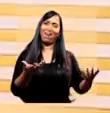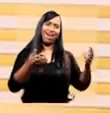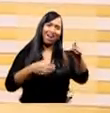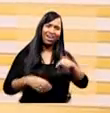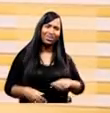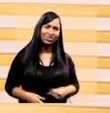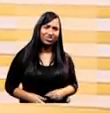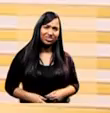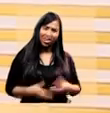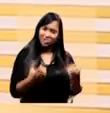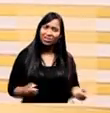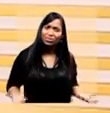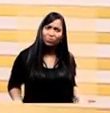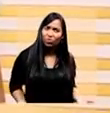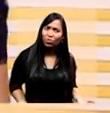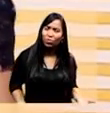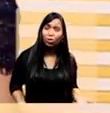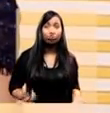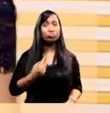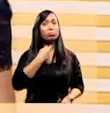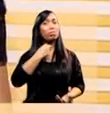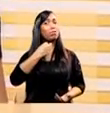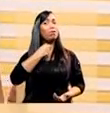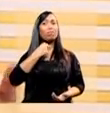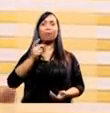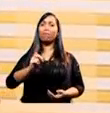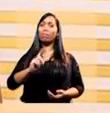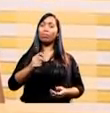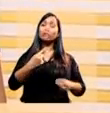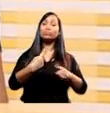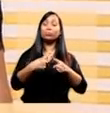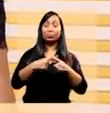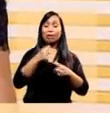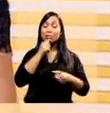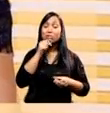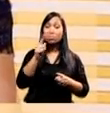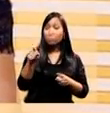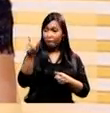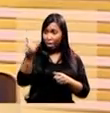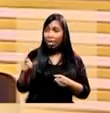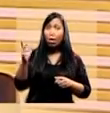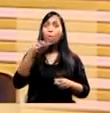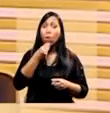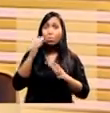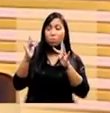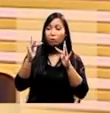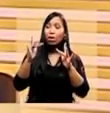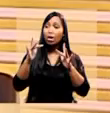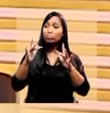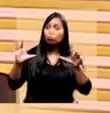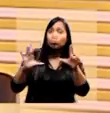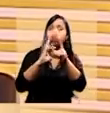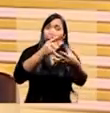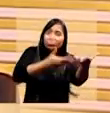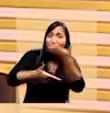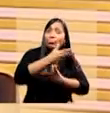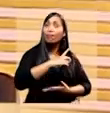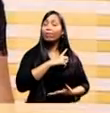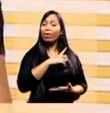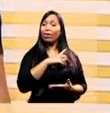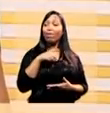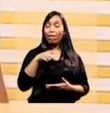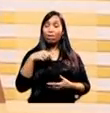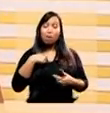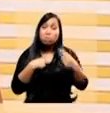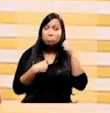poxa, também ela se sujeitou a isso. É um elo de confiança que ela estabelece. De intimidade, de privacidade. Né? Que faz